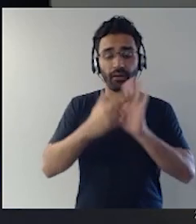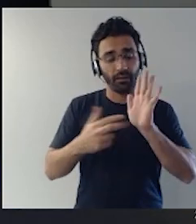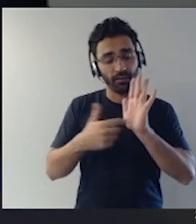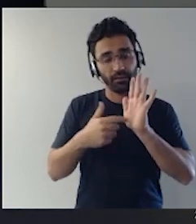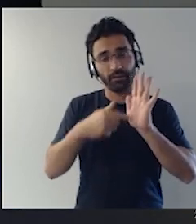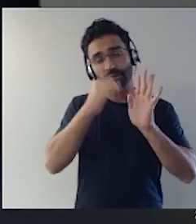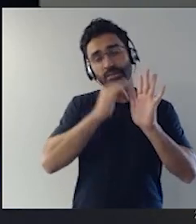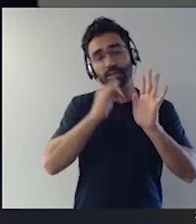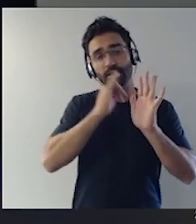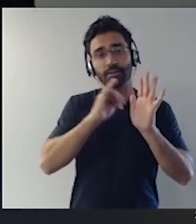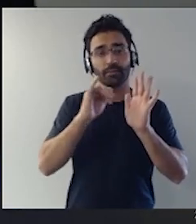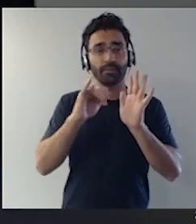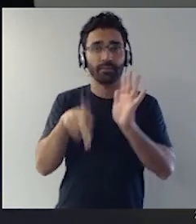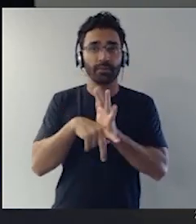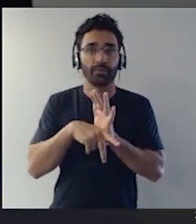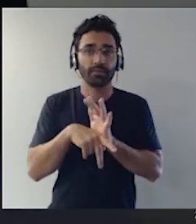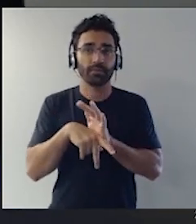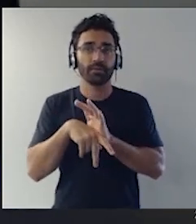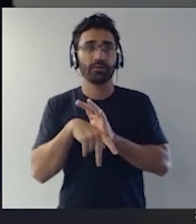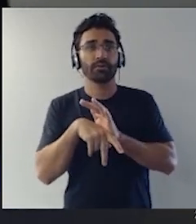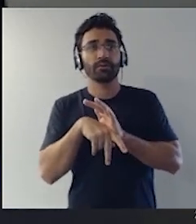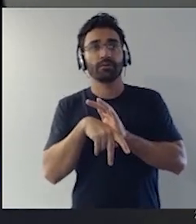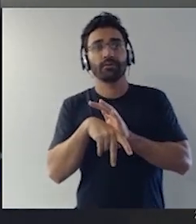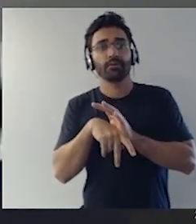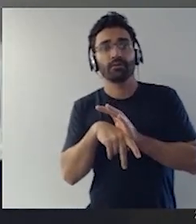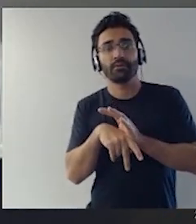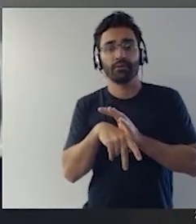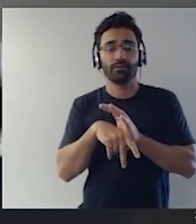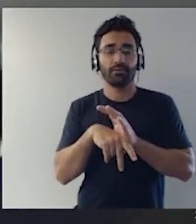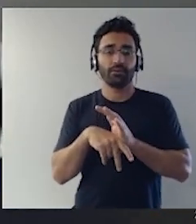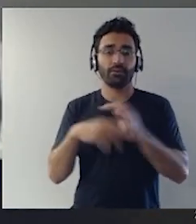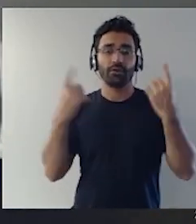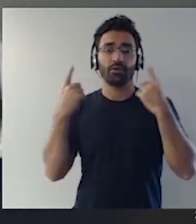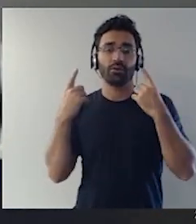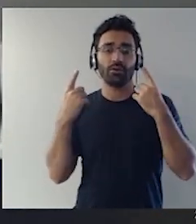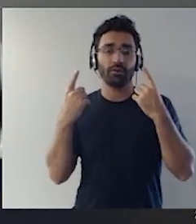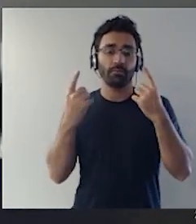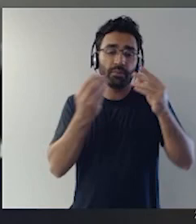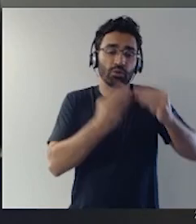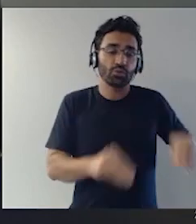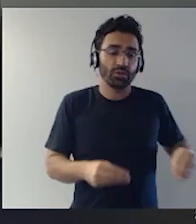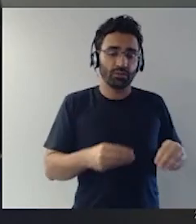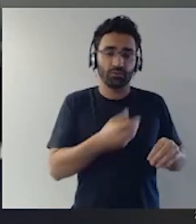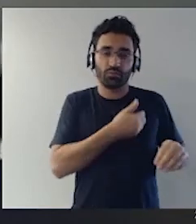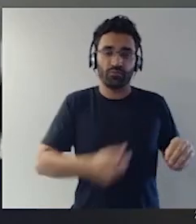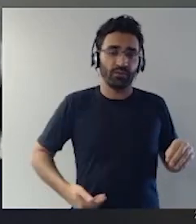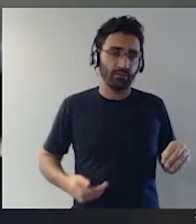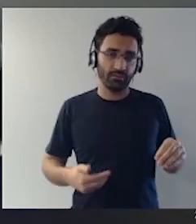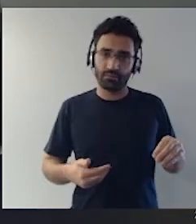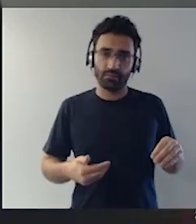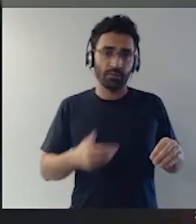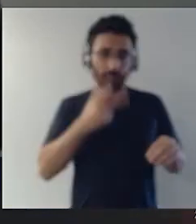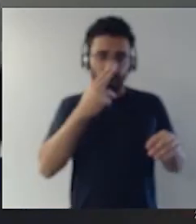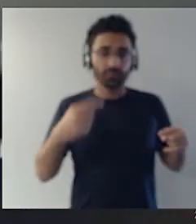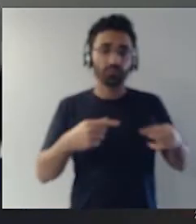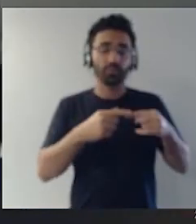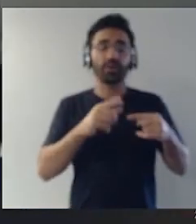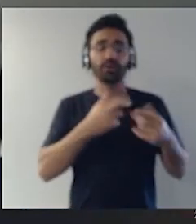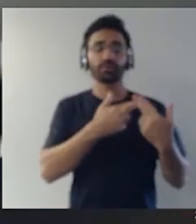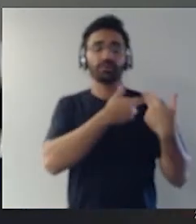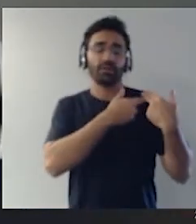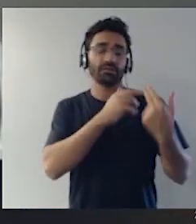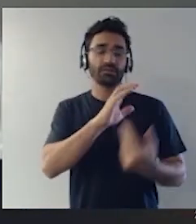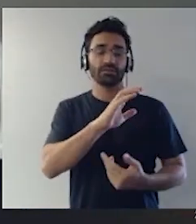por exemplo, das medidas de ressarcimento ao erário, se aproxima de teoria da responsabilidade civil. Então, nós temos que